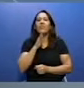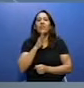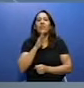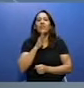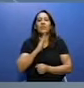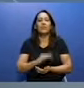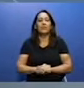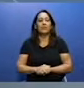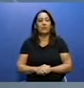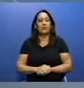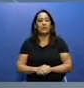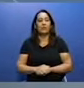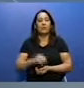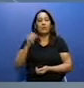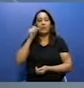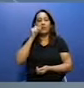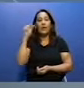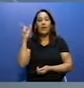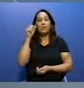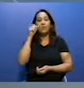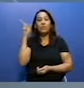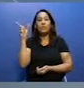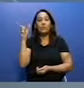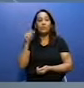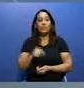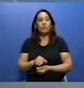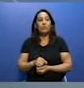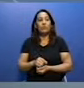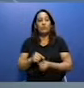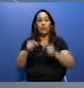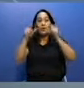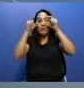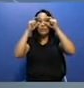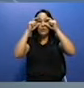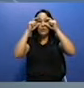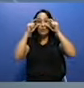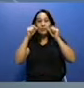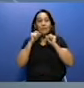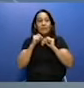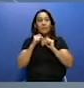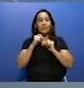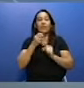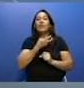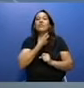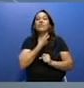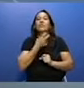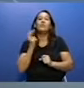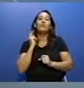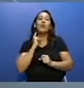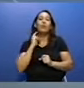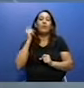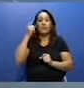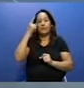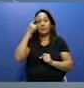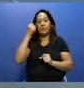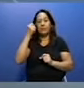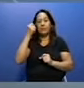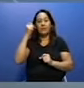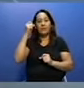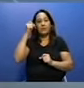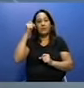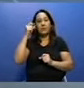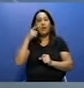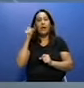olha só. Gatinho, o de óculos de sol, vampirinho, piscadinha,